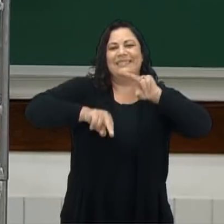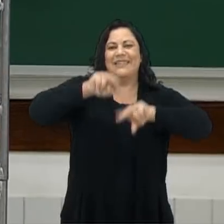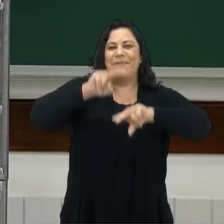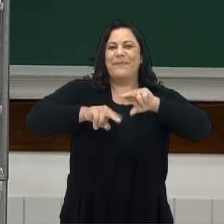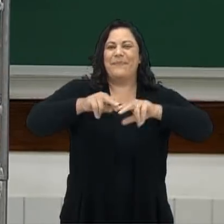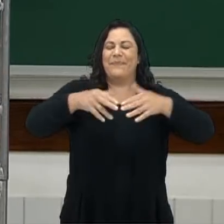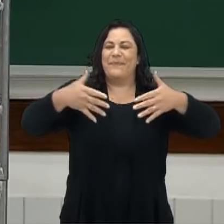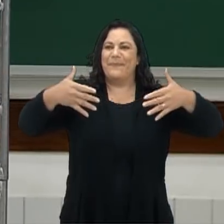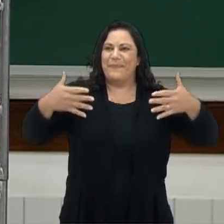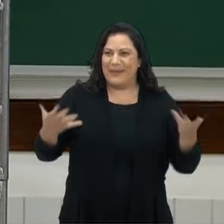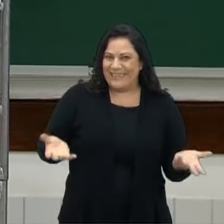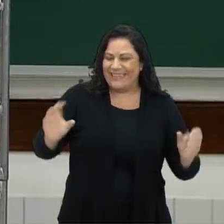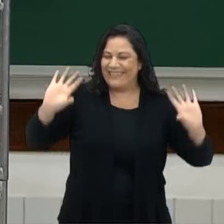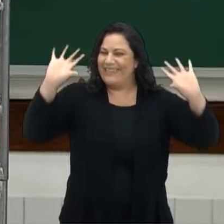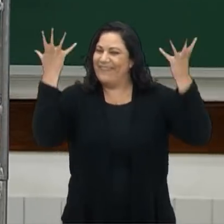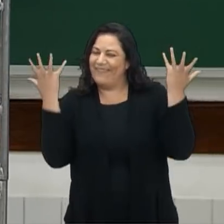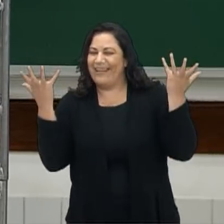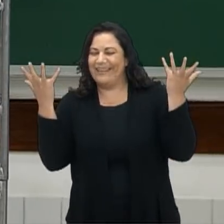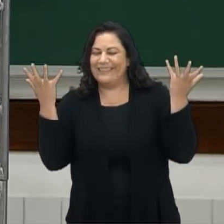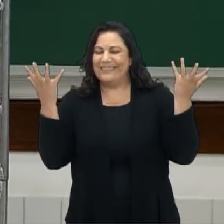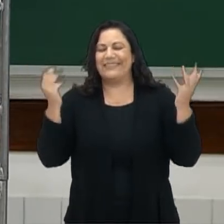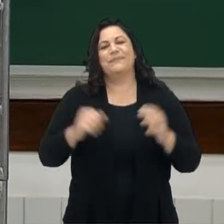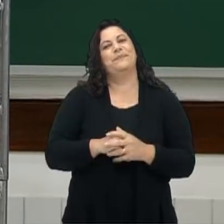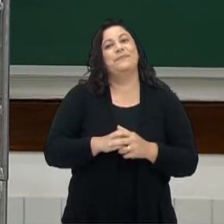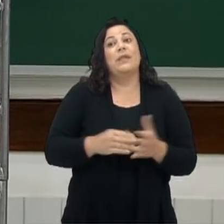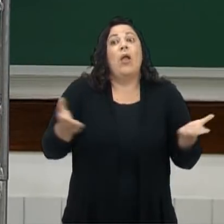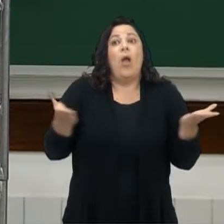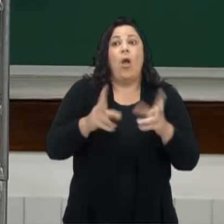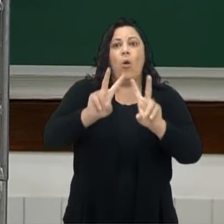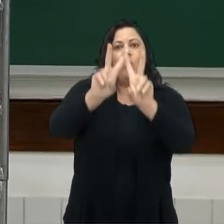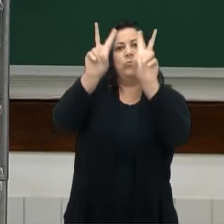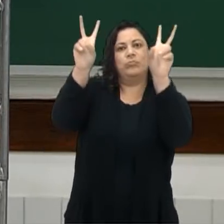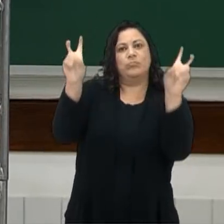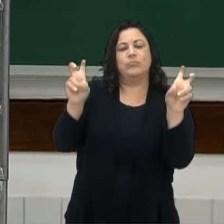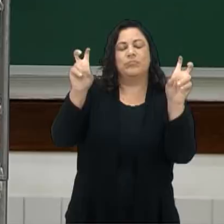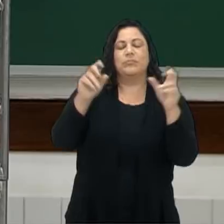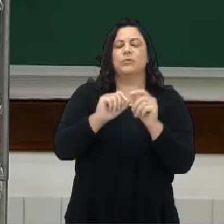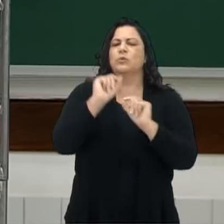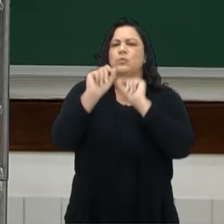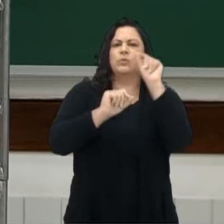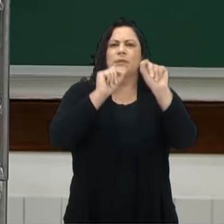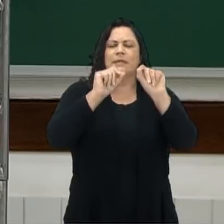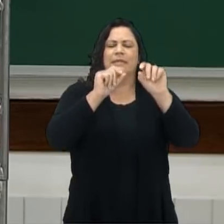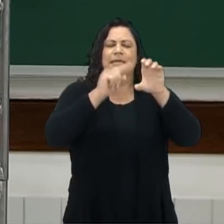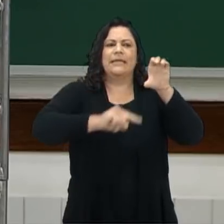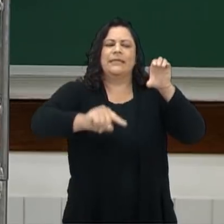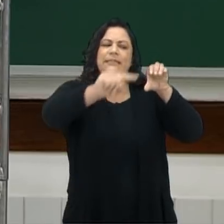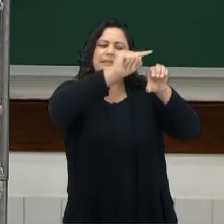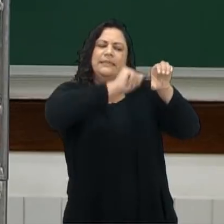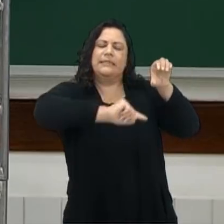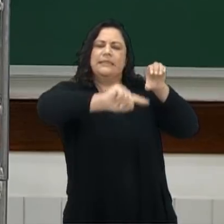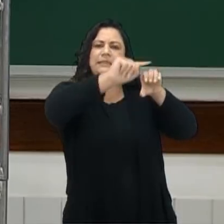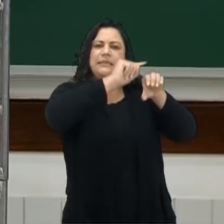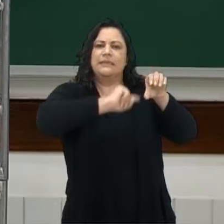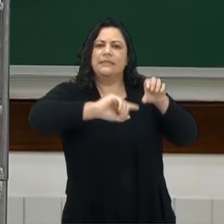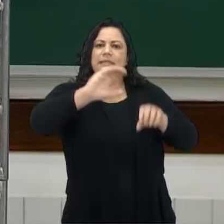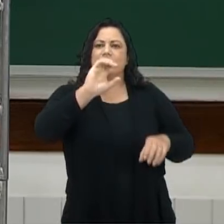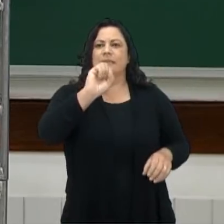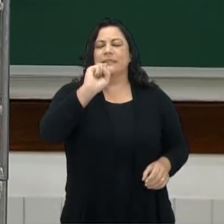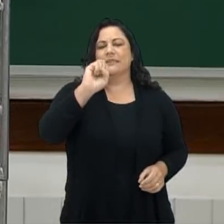Hoje nós vamos falar sobre setor circular e círculo, tá? Vamos continuar o nosso assunto de setor circular e círculo, só que dessa